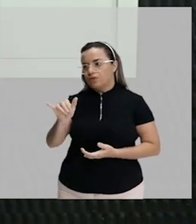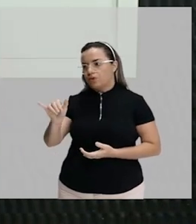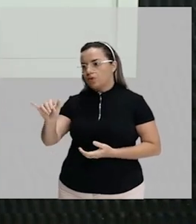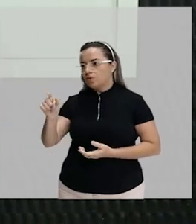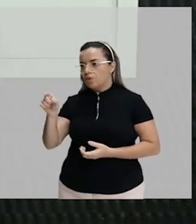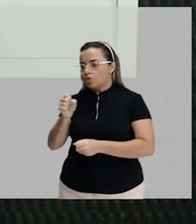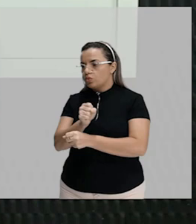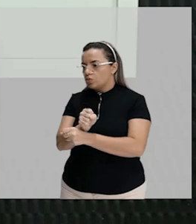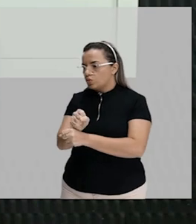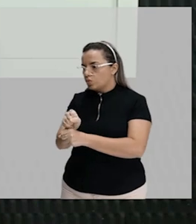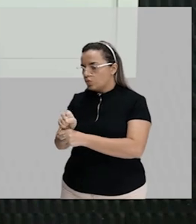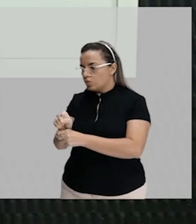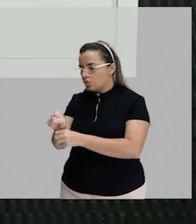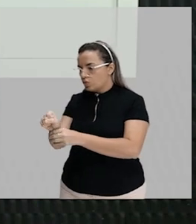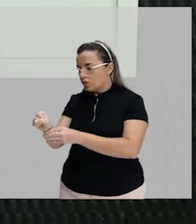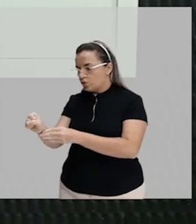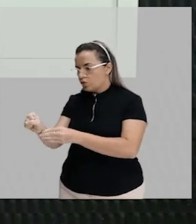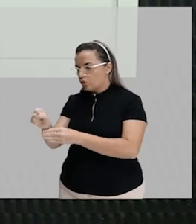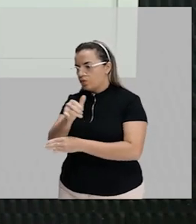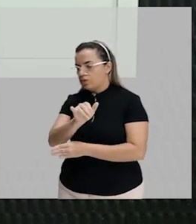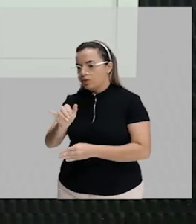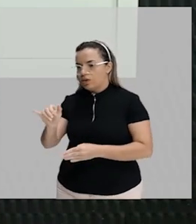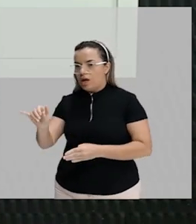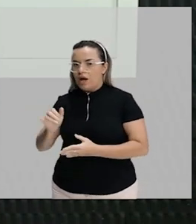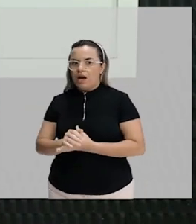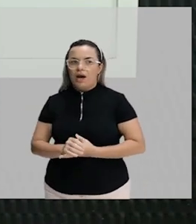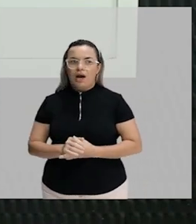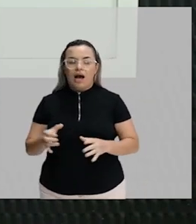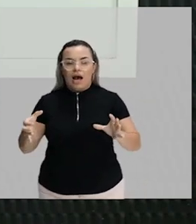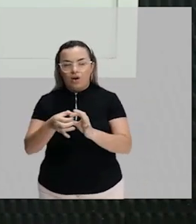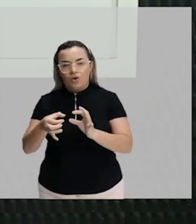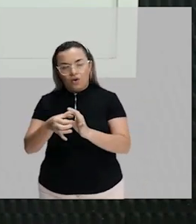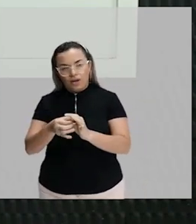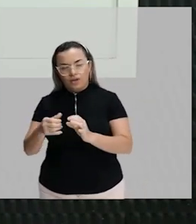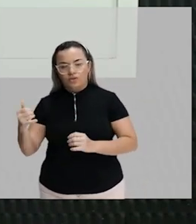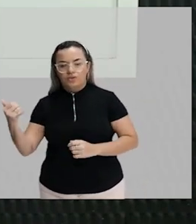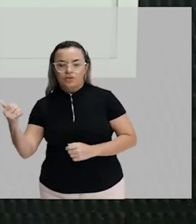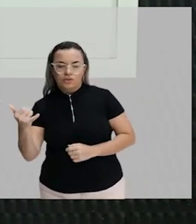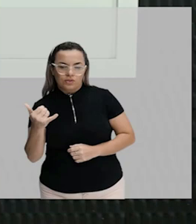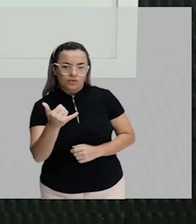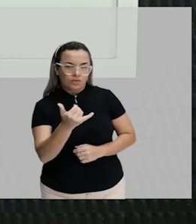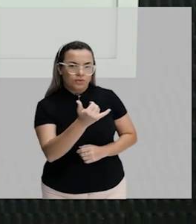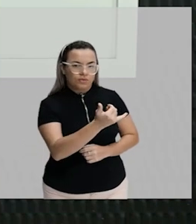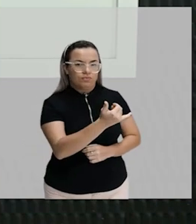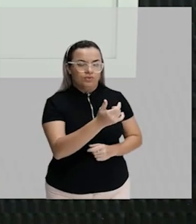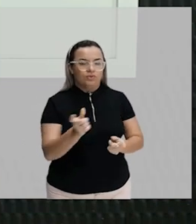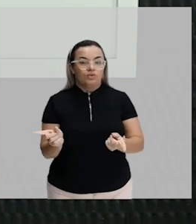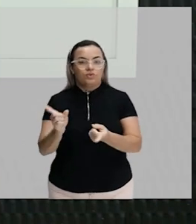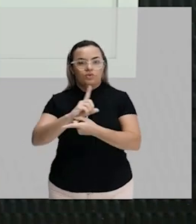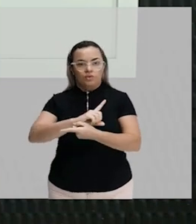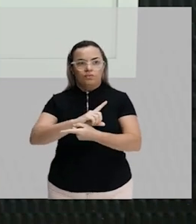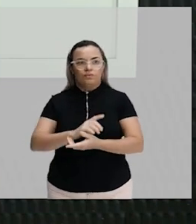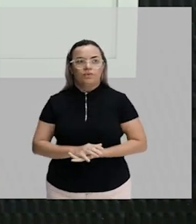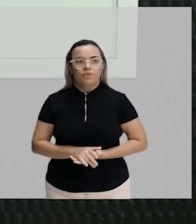elétrica ela flui no sentido oposto Ok então esses são os movimentos dos elétrons e este